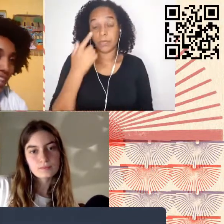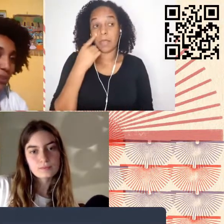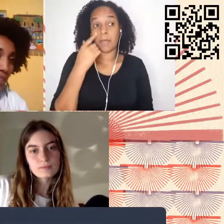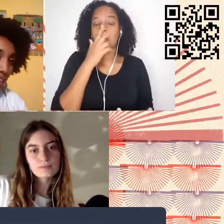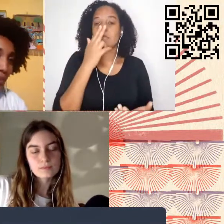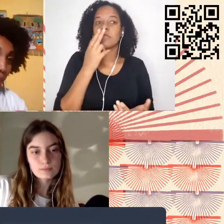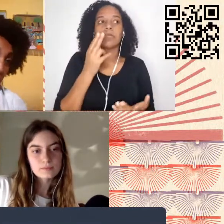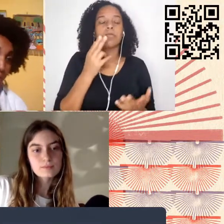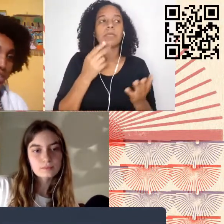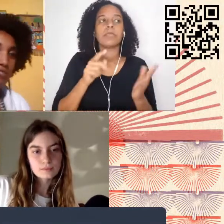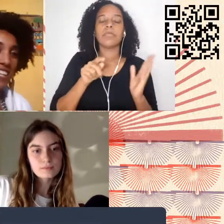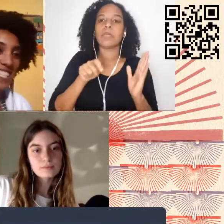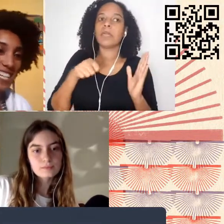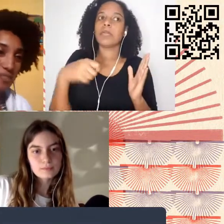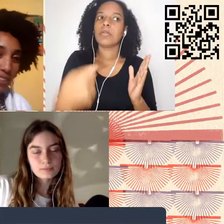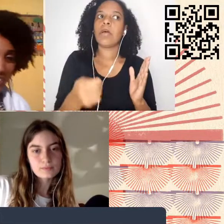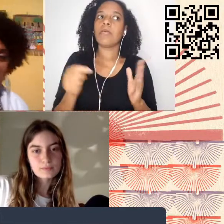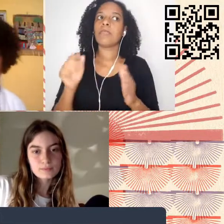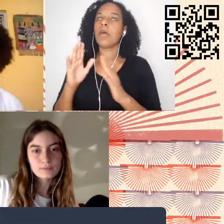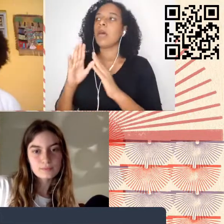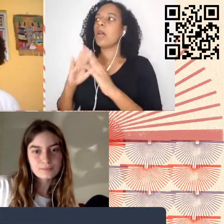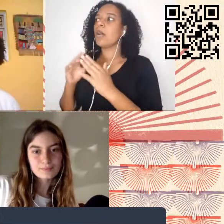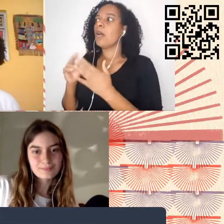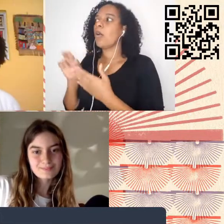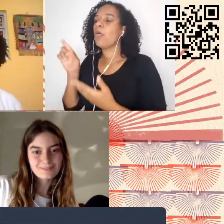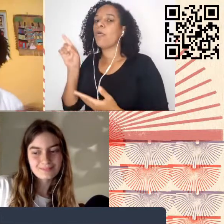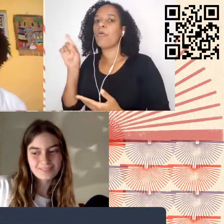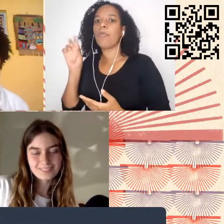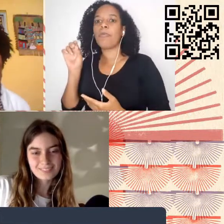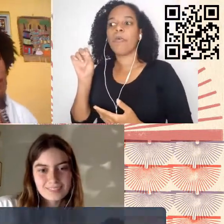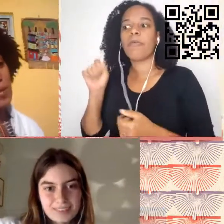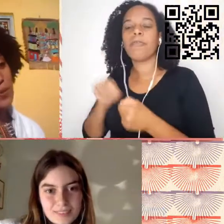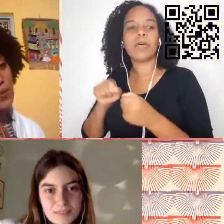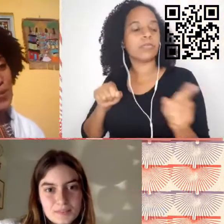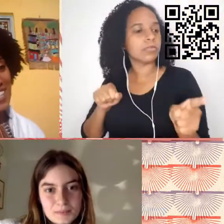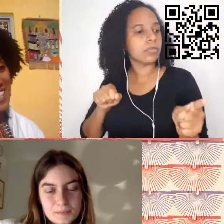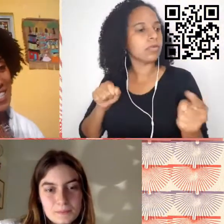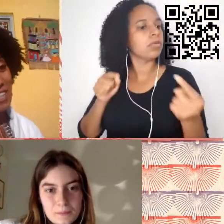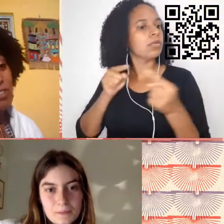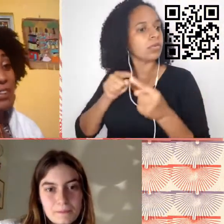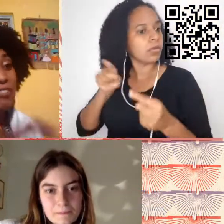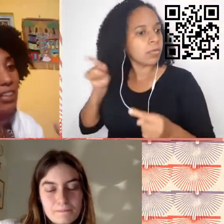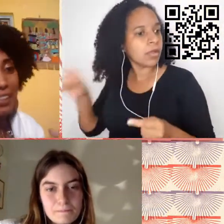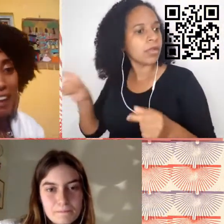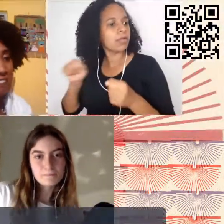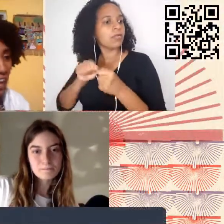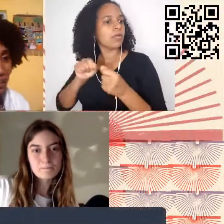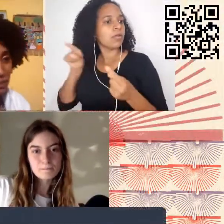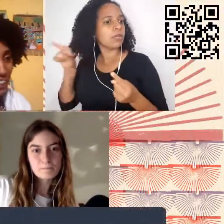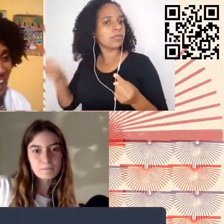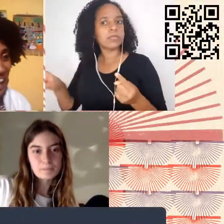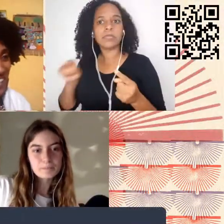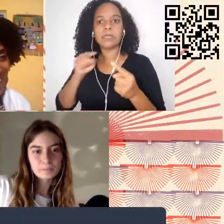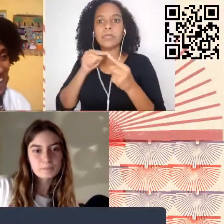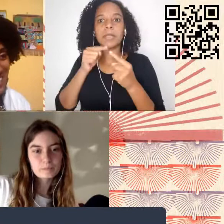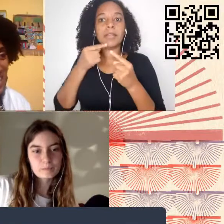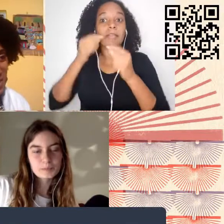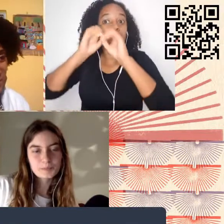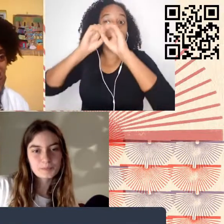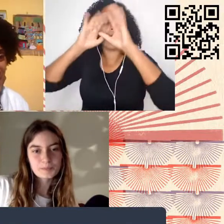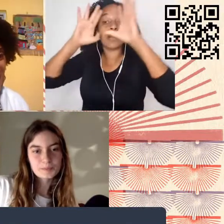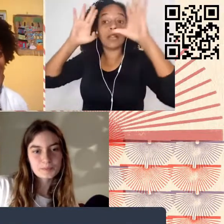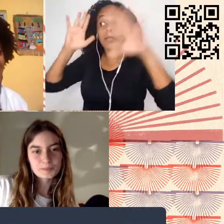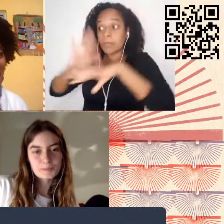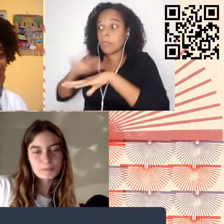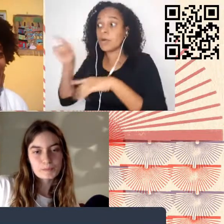eu fui conceituando o que a minha avó já fazia comigo na infância, né? Essas aberturas, enfim, entendendo essa